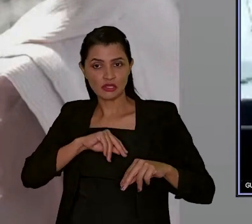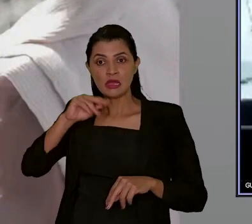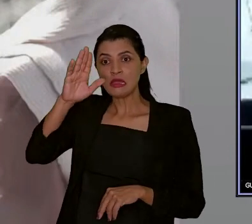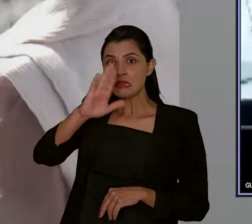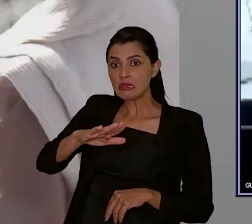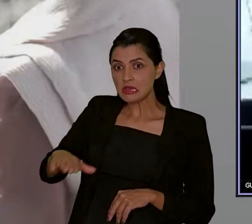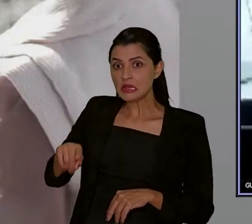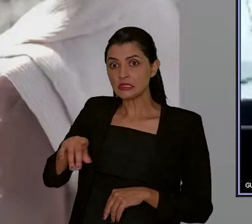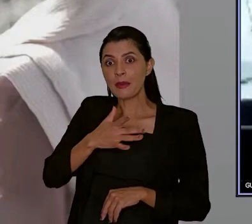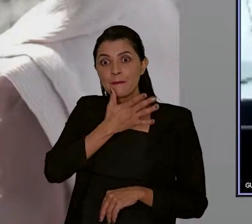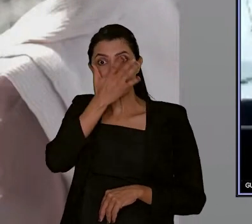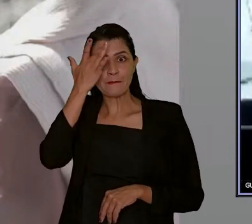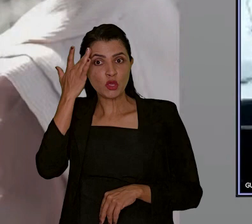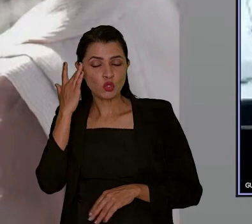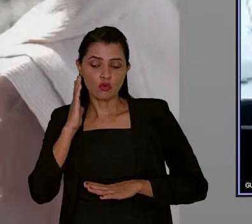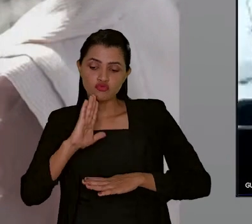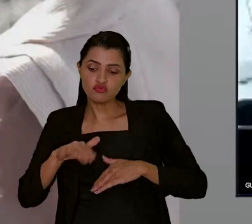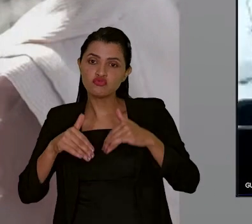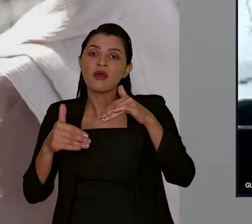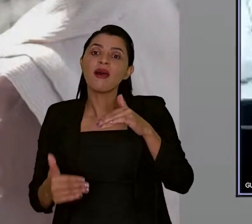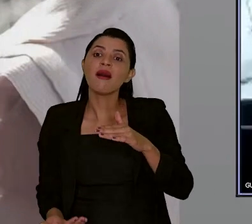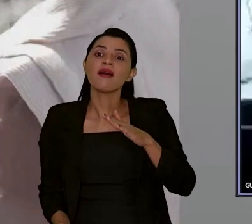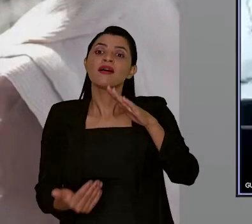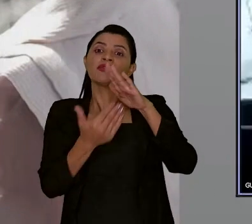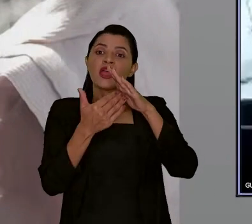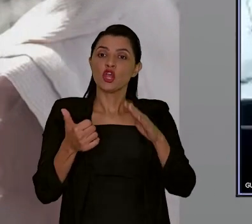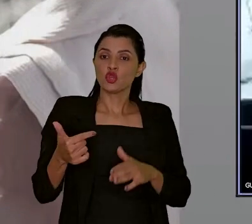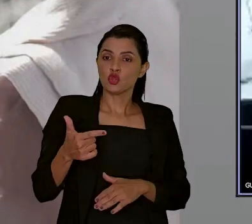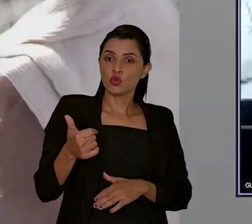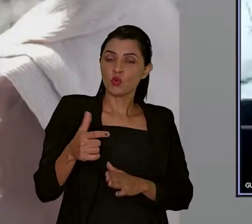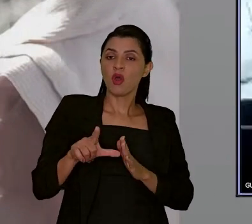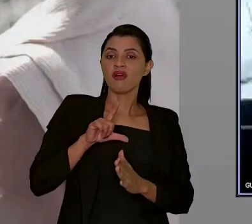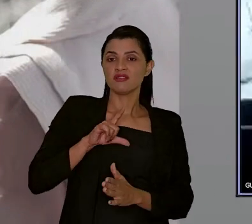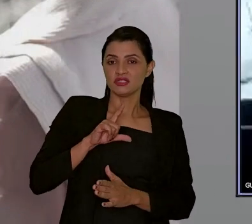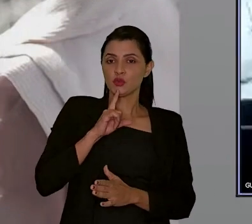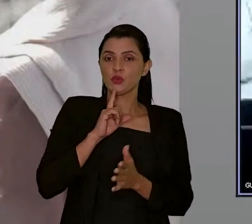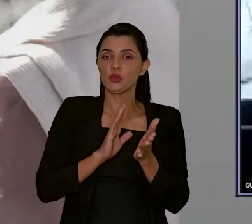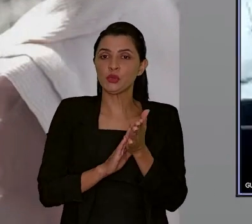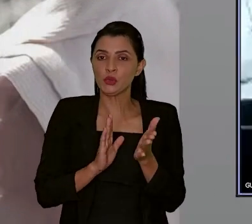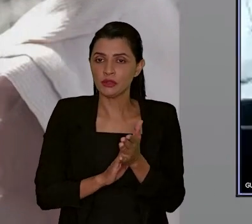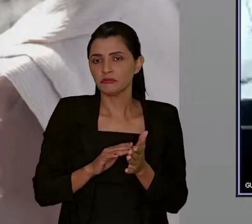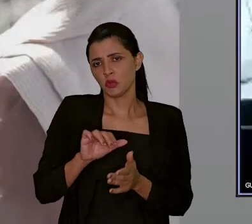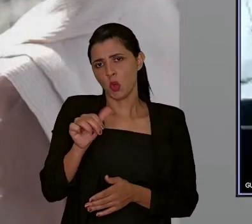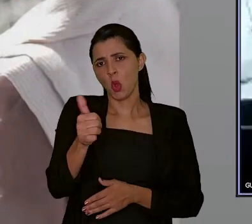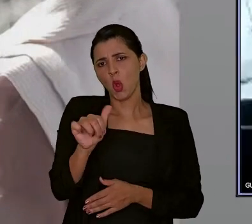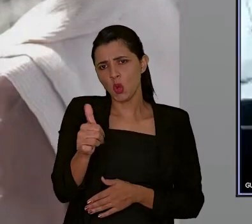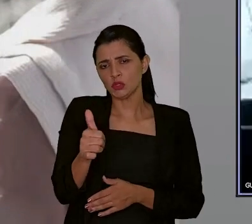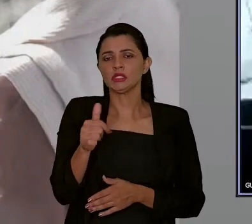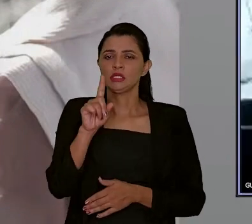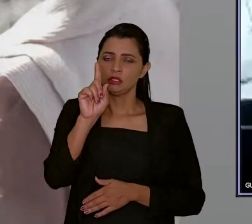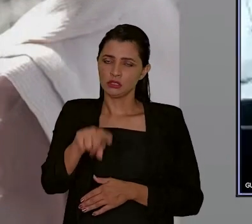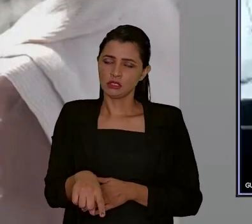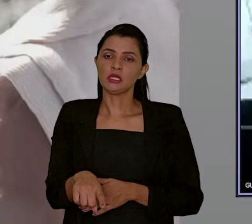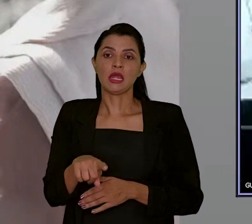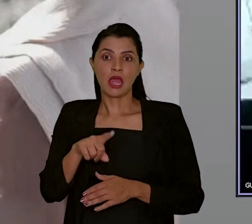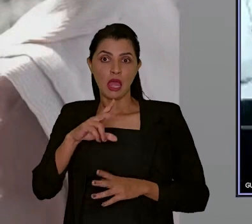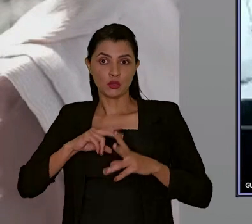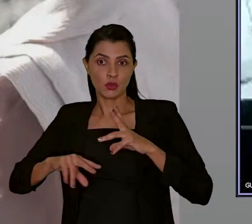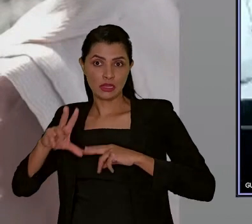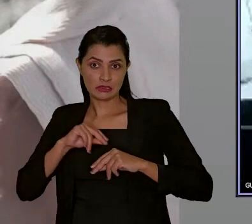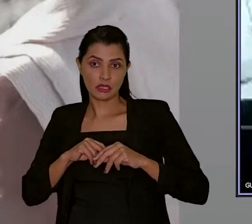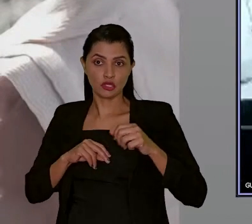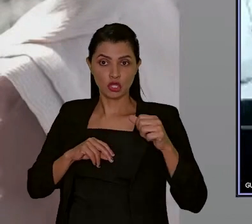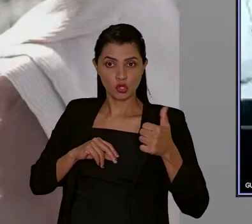os 12 anos incompletos. E é adolescente entre 12 e 18 anos